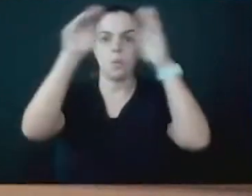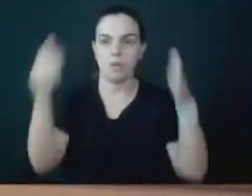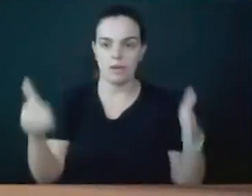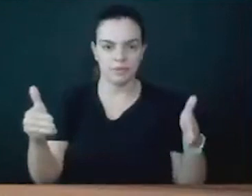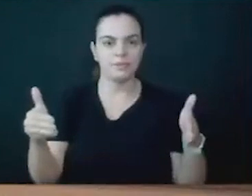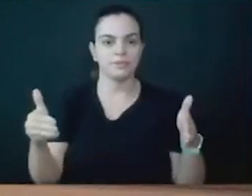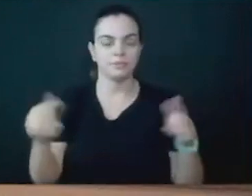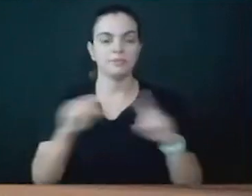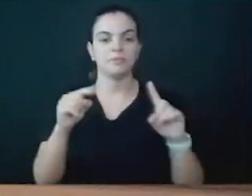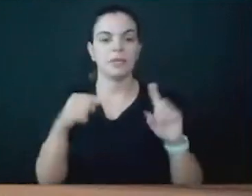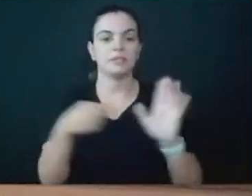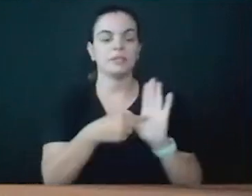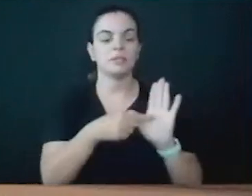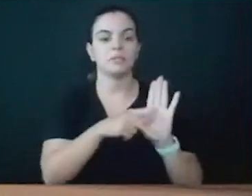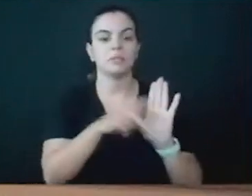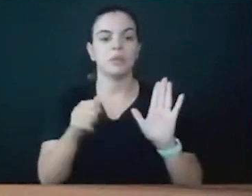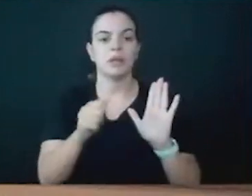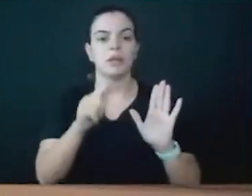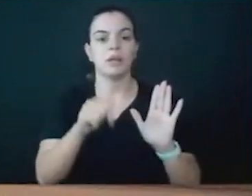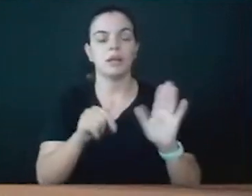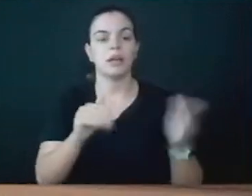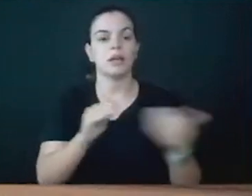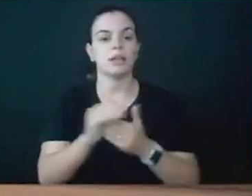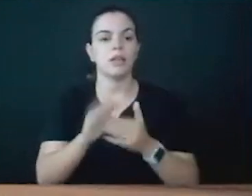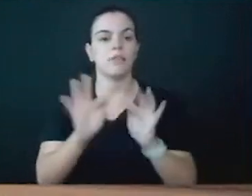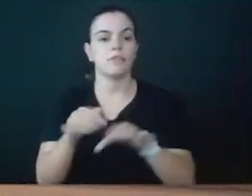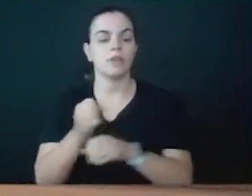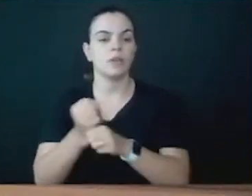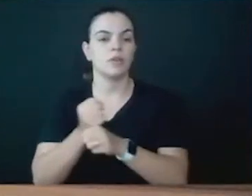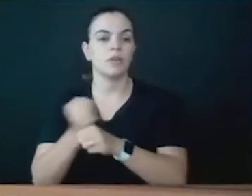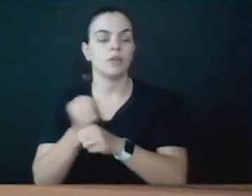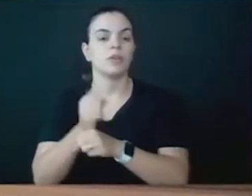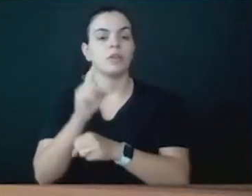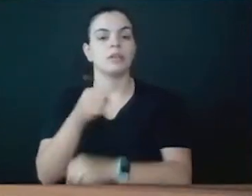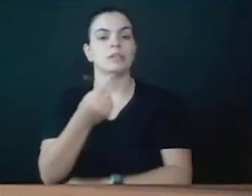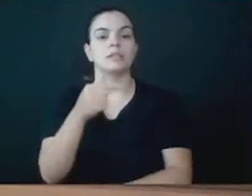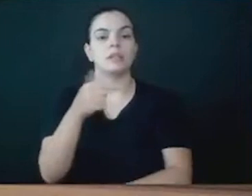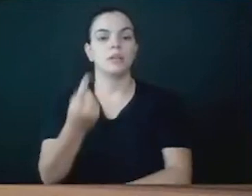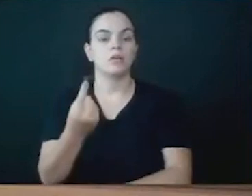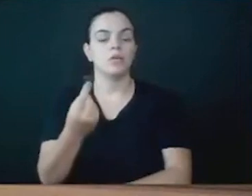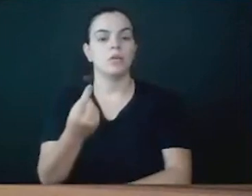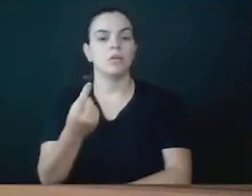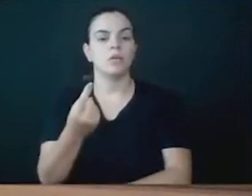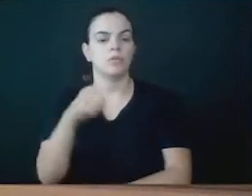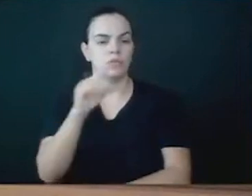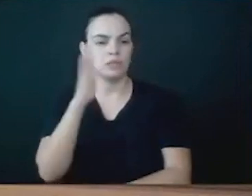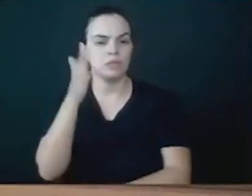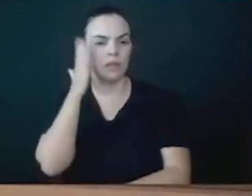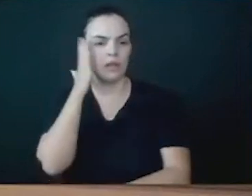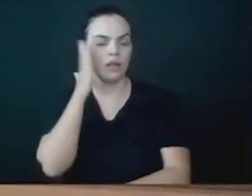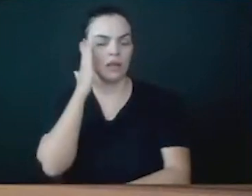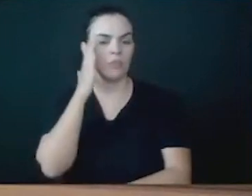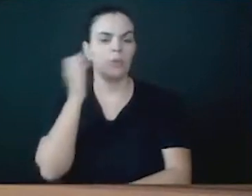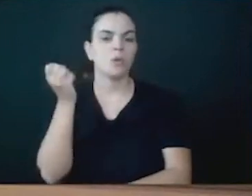PPA, prevê, até o final do quadriênio, 171 quadras. Tem já esse número de quantos já foram executadas até o